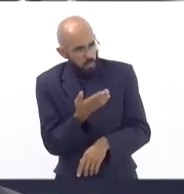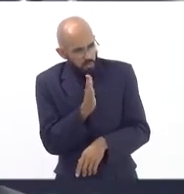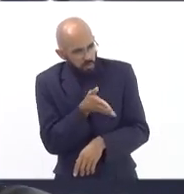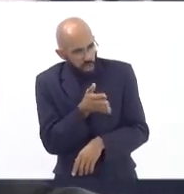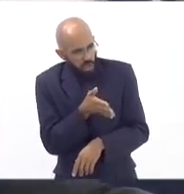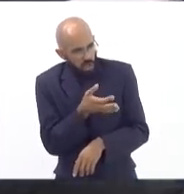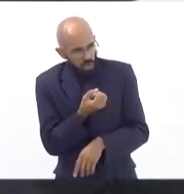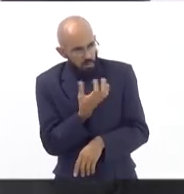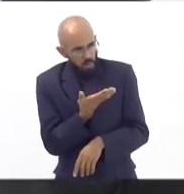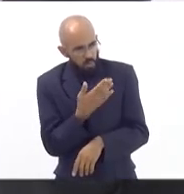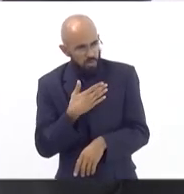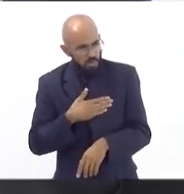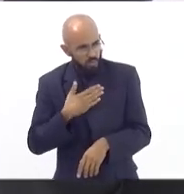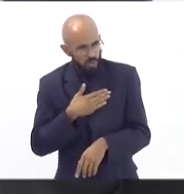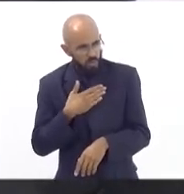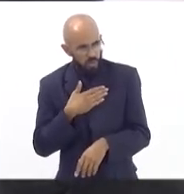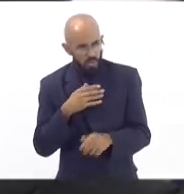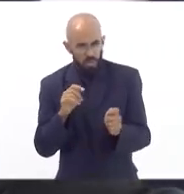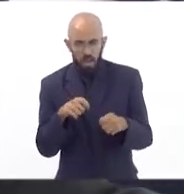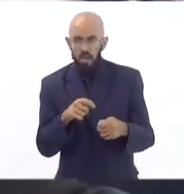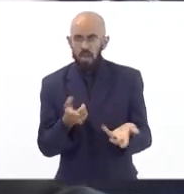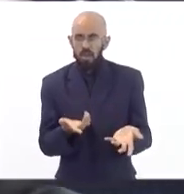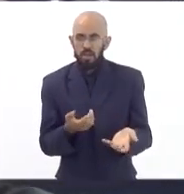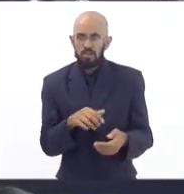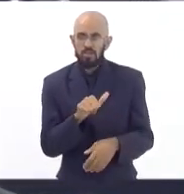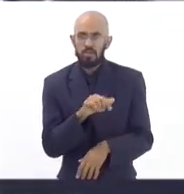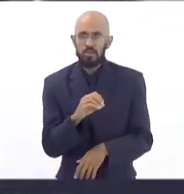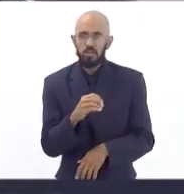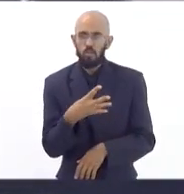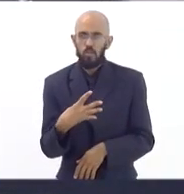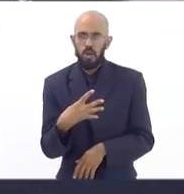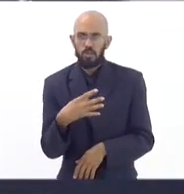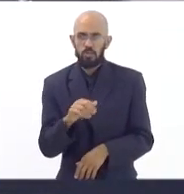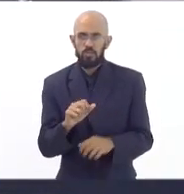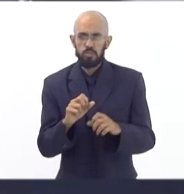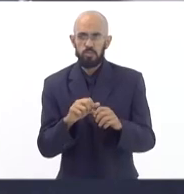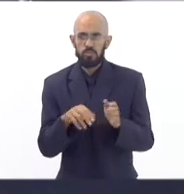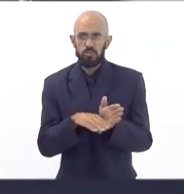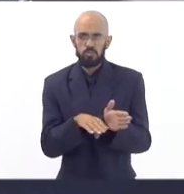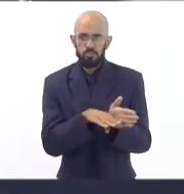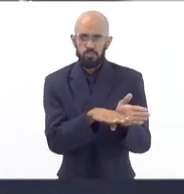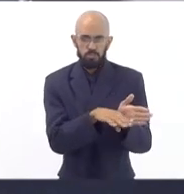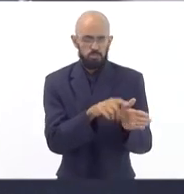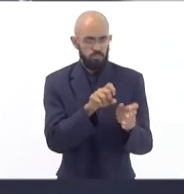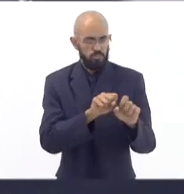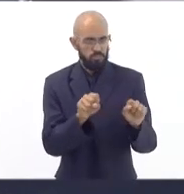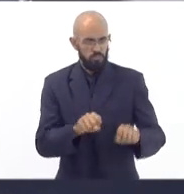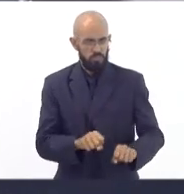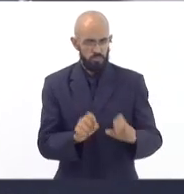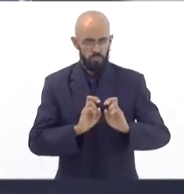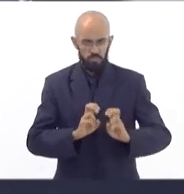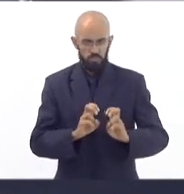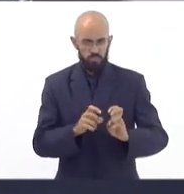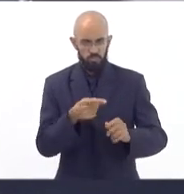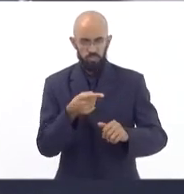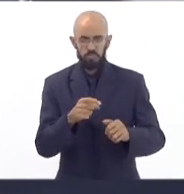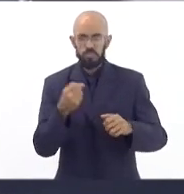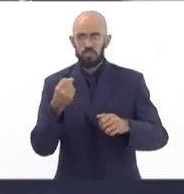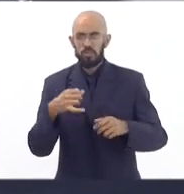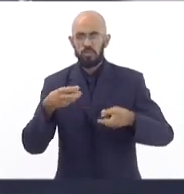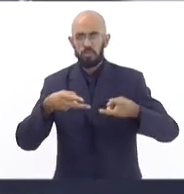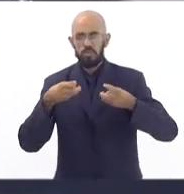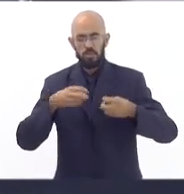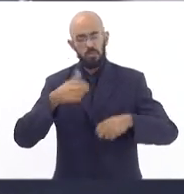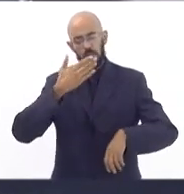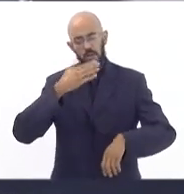fato satisfatória a situação das 104 estaduais que compõem nosso sistema Ferroviário considerando esses itens é é tema